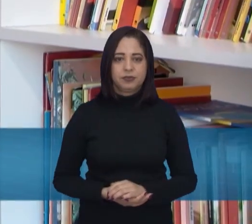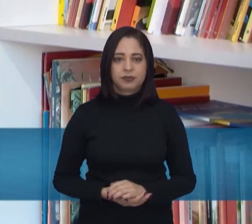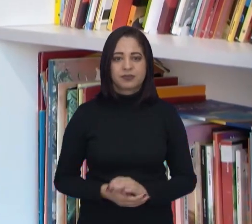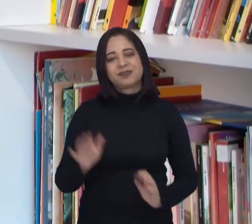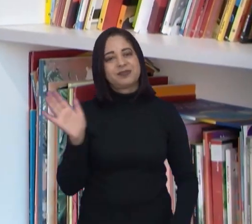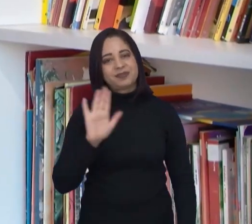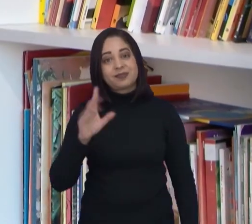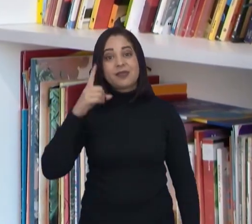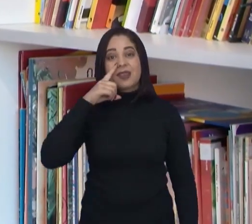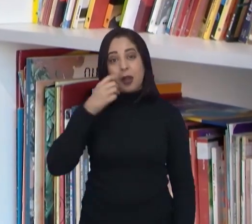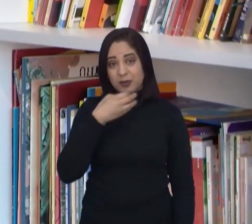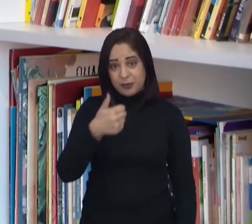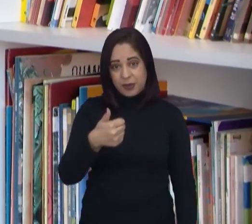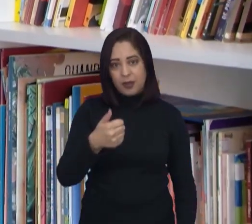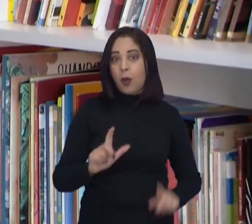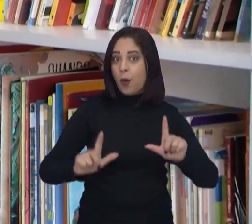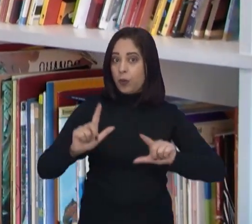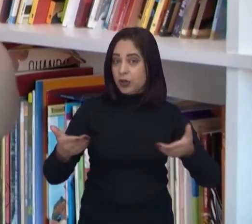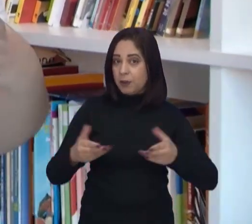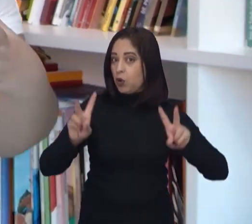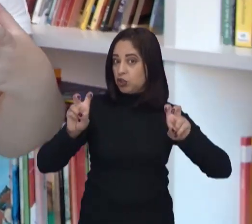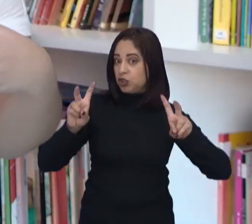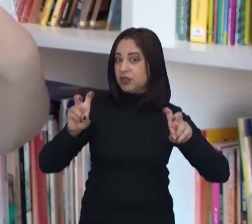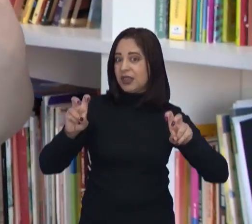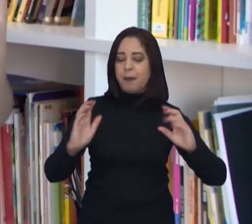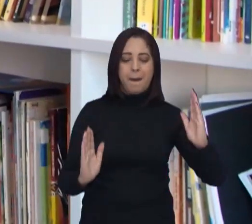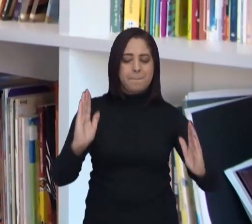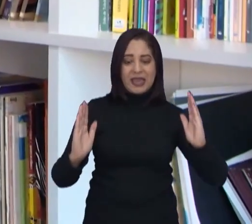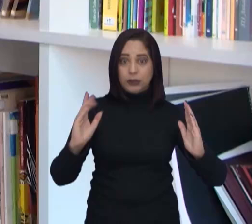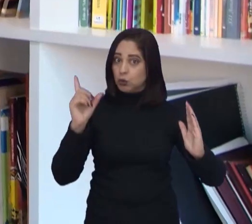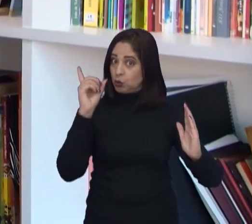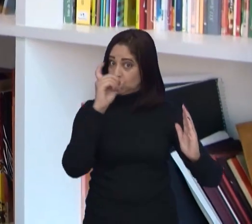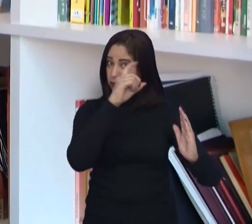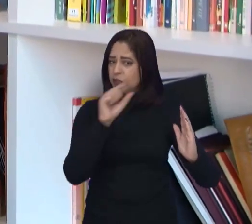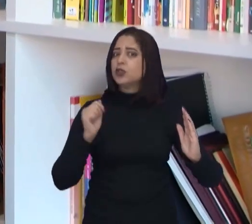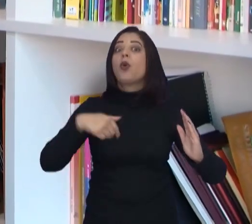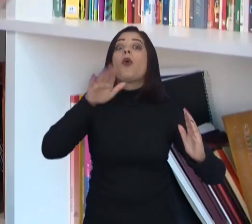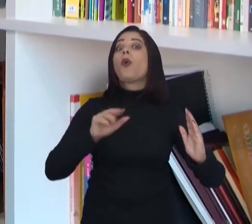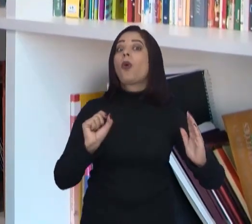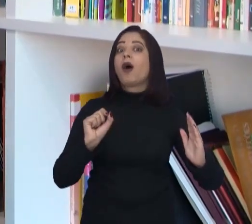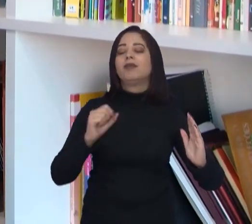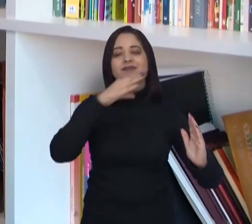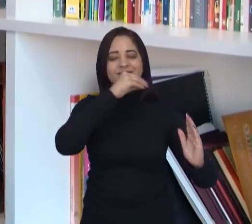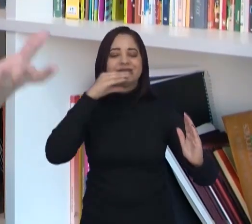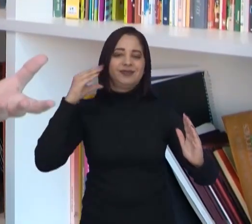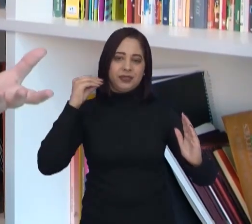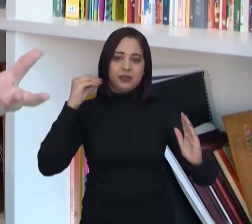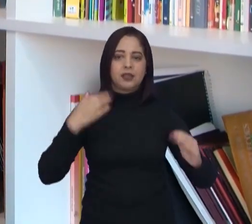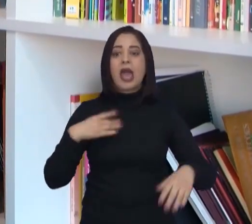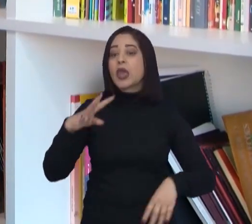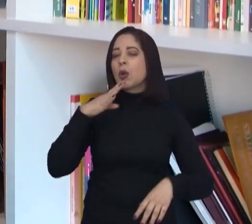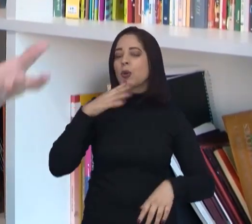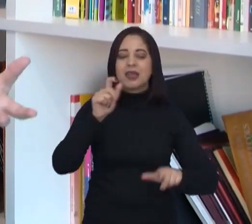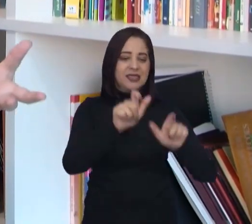Oi, Dani, tudo bem? Bom, o programa de hoje está falando sobre uma das fases mais difíceis, que é a adolescência, né? Então eu vim conhecer algumas